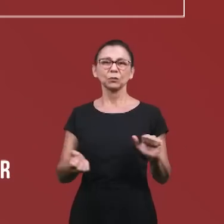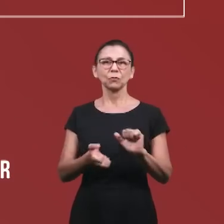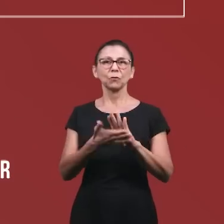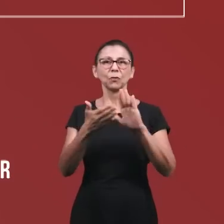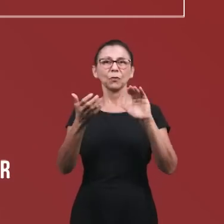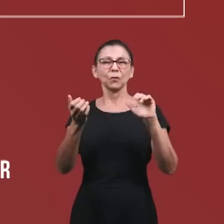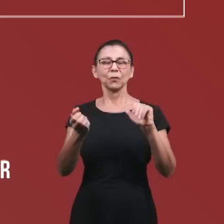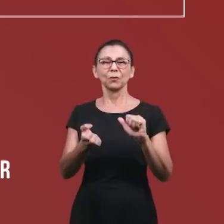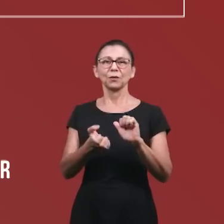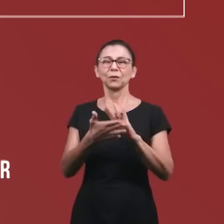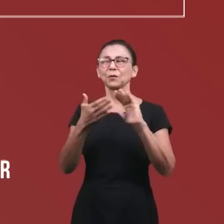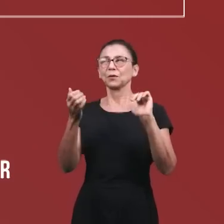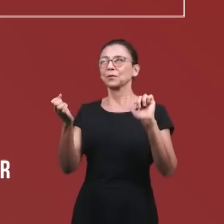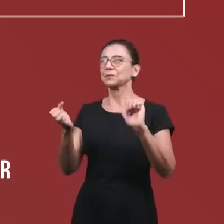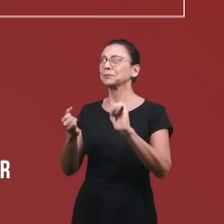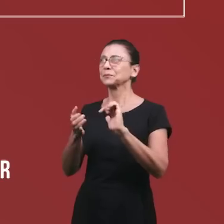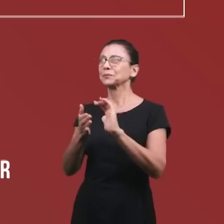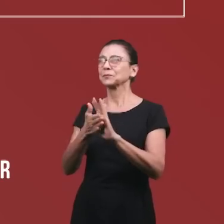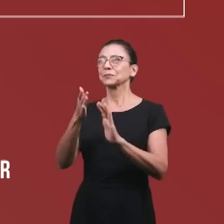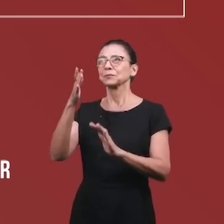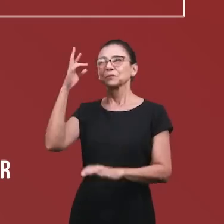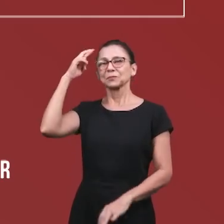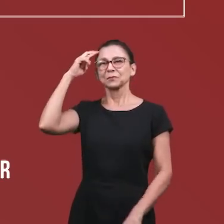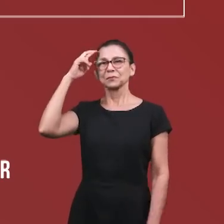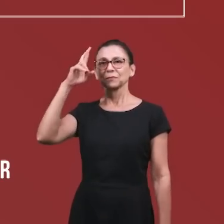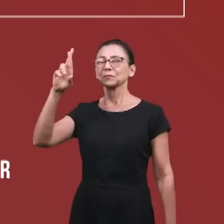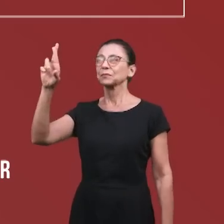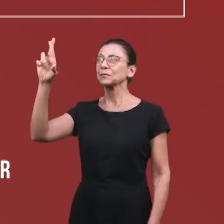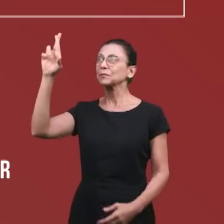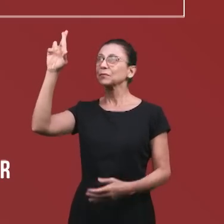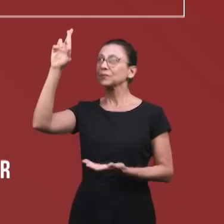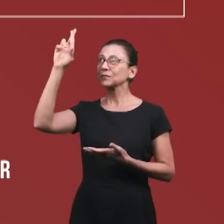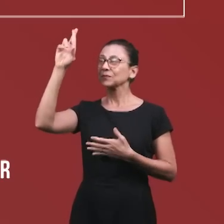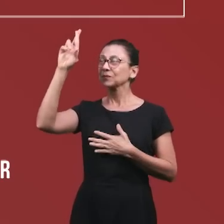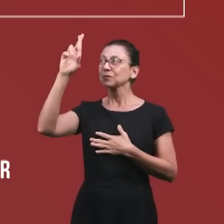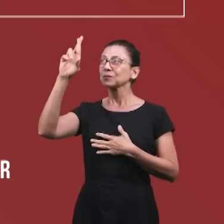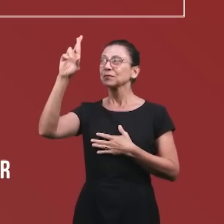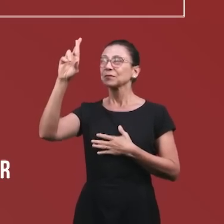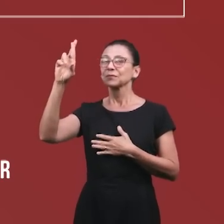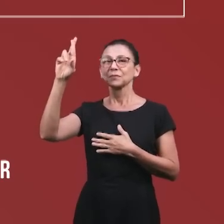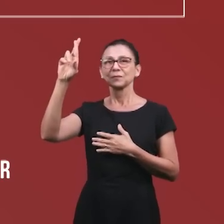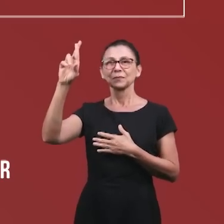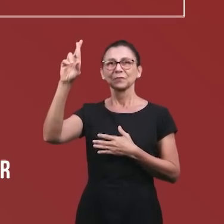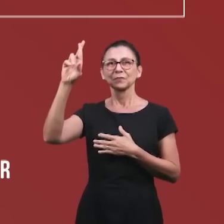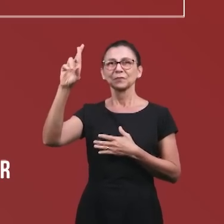Como uma flor pequena em teu